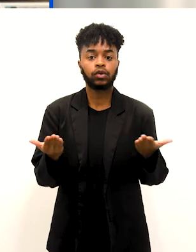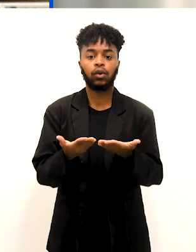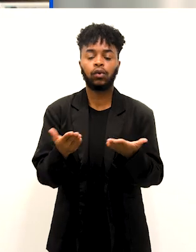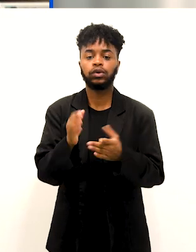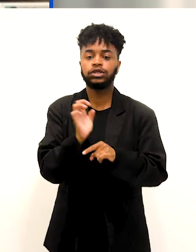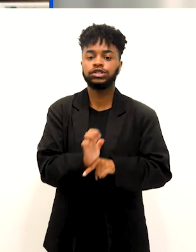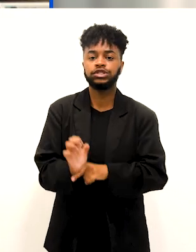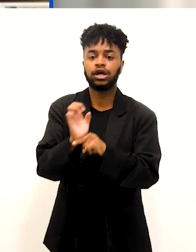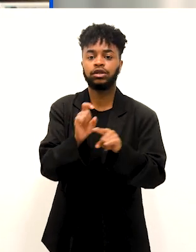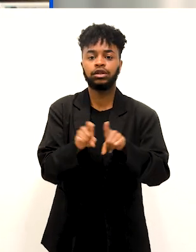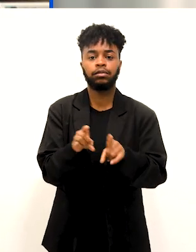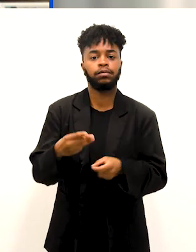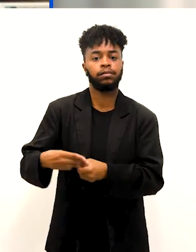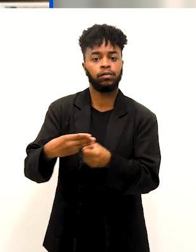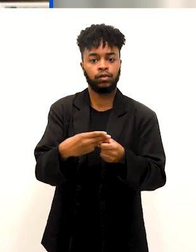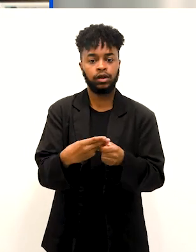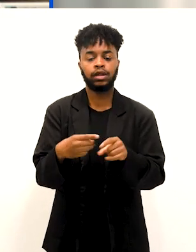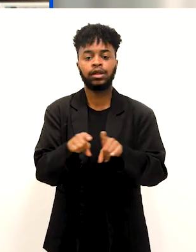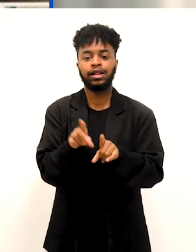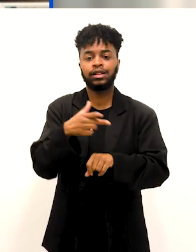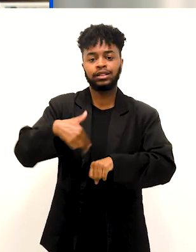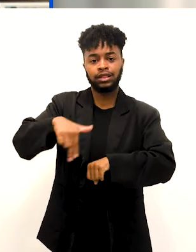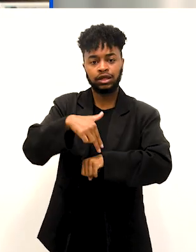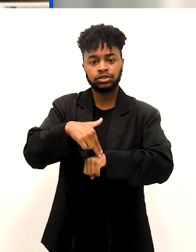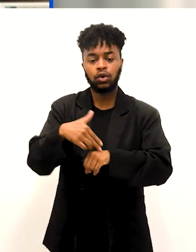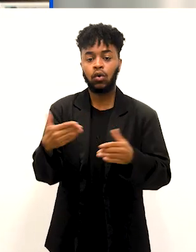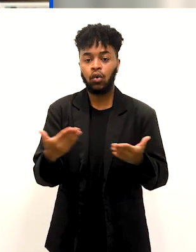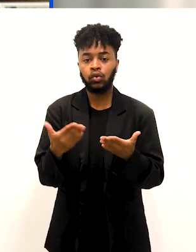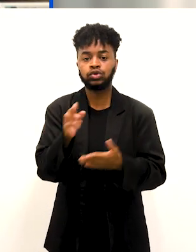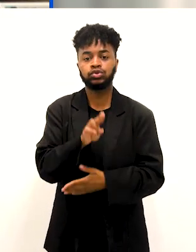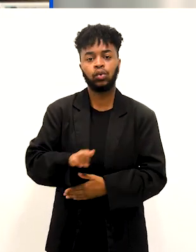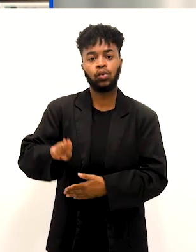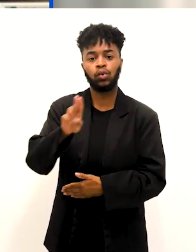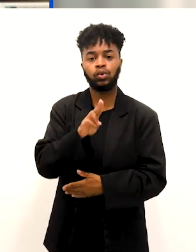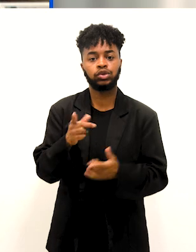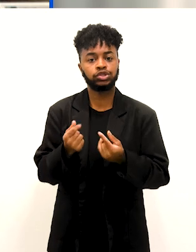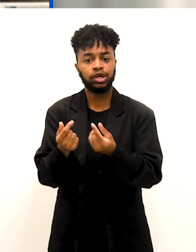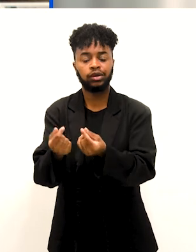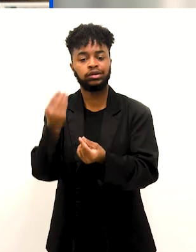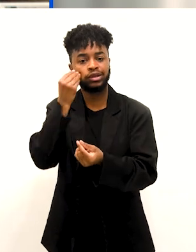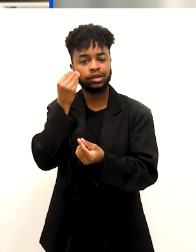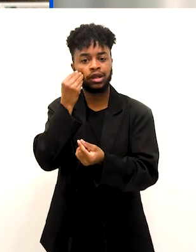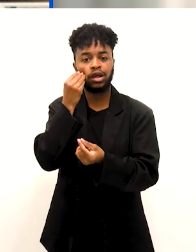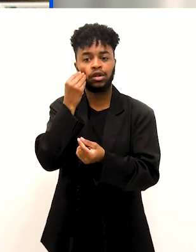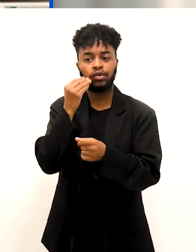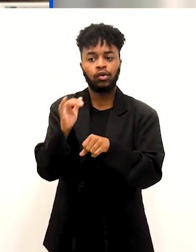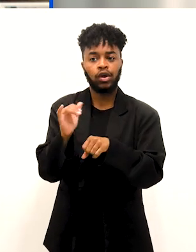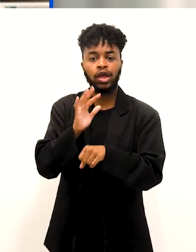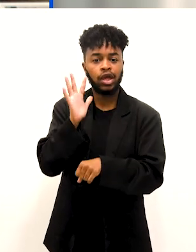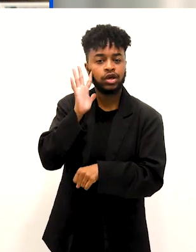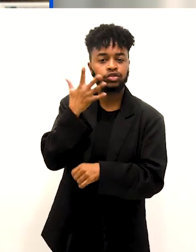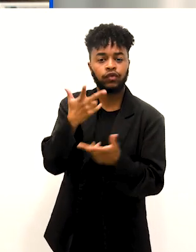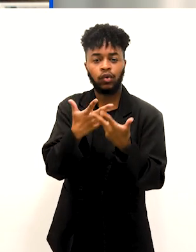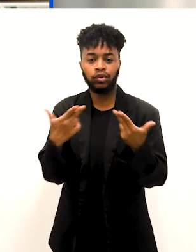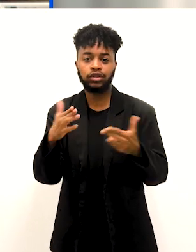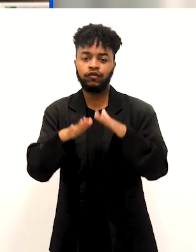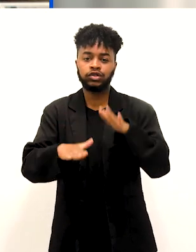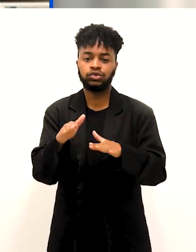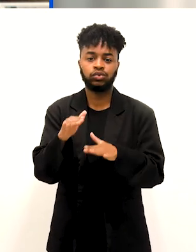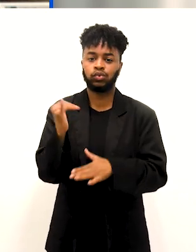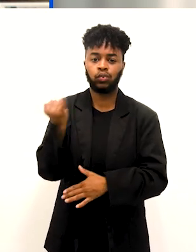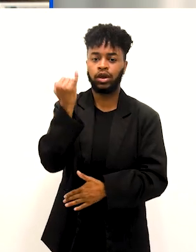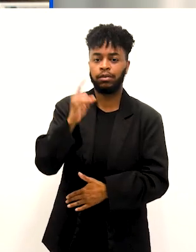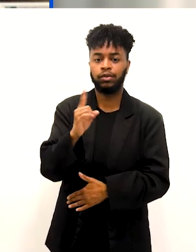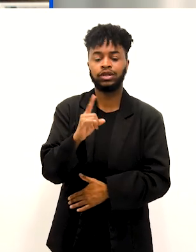como um todo, município, Estado e nação, usa recursos para cobrir buracos que talvez não seriam tão necessários